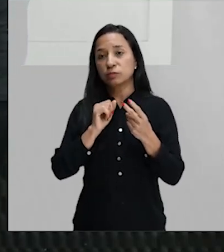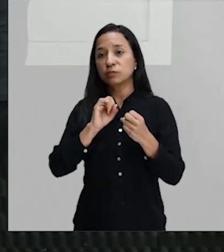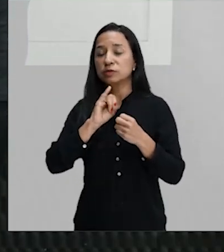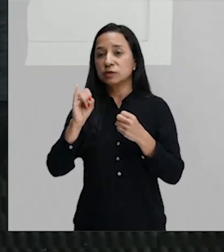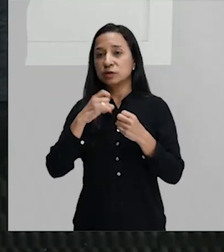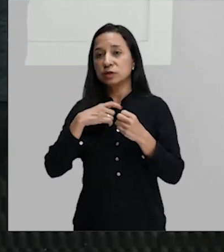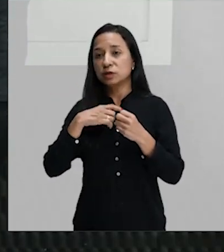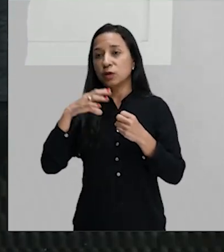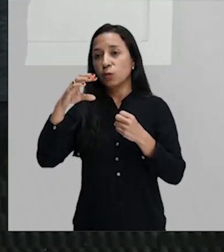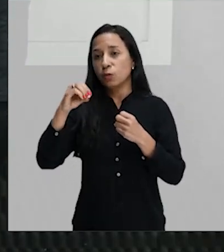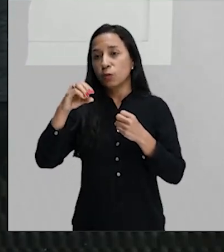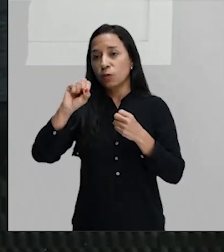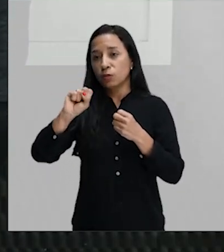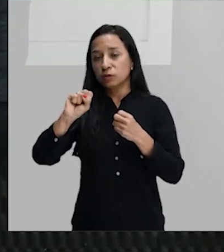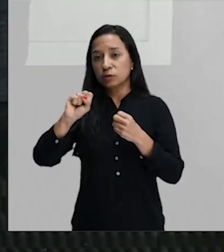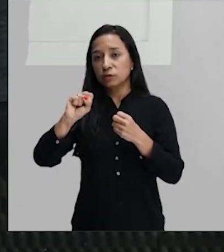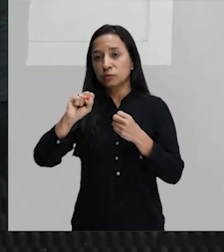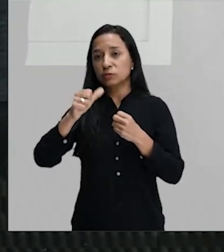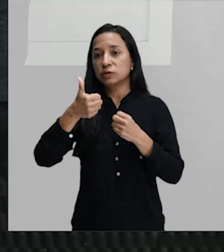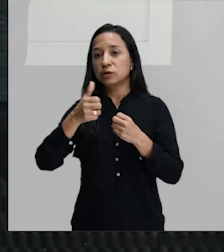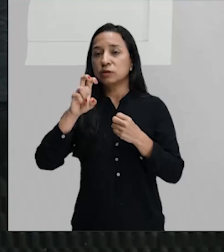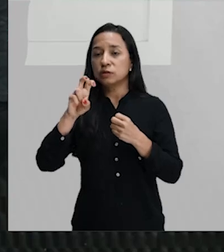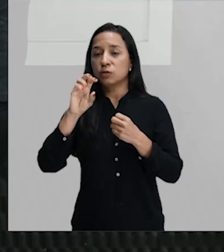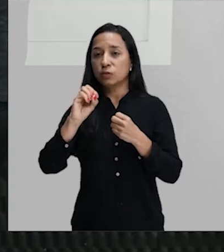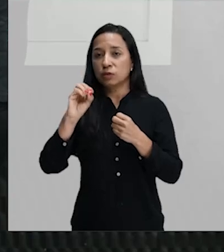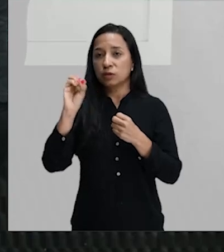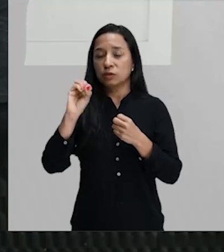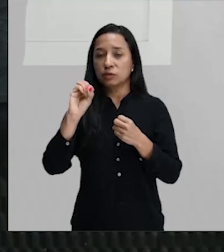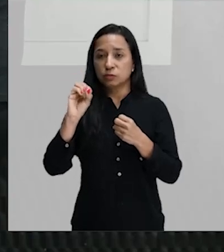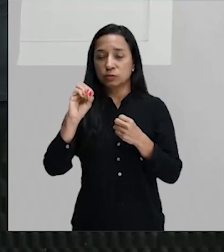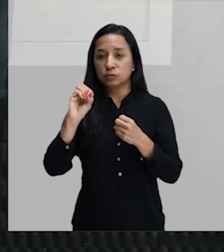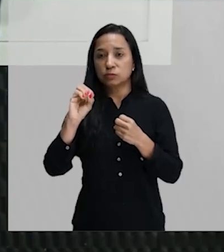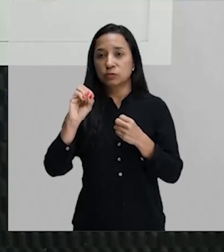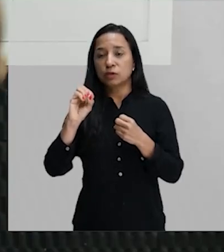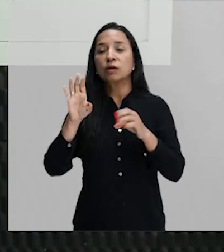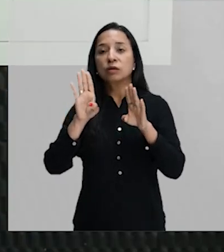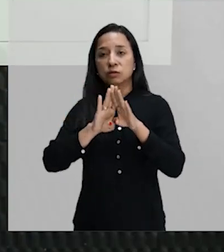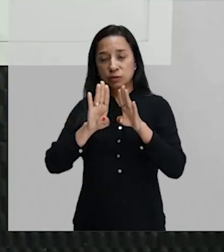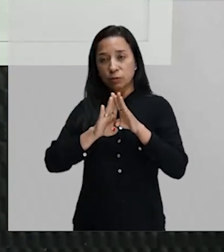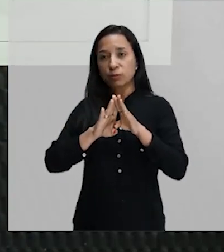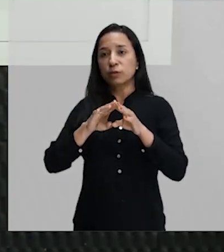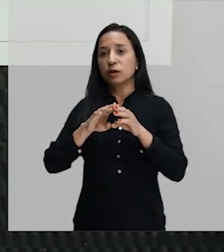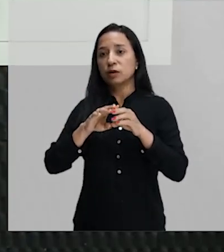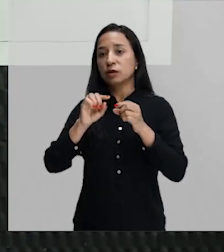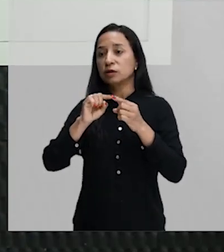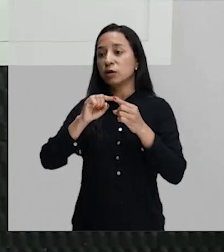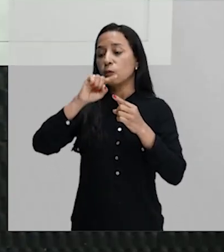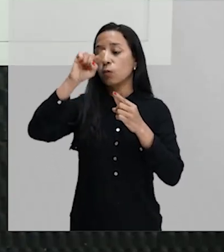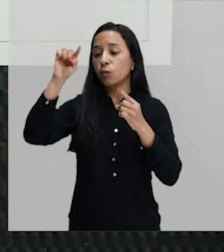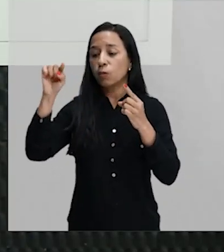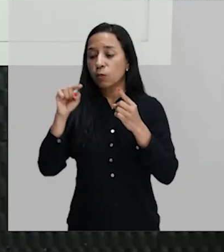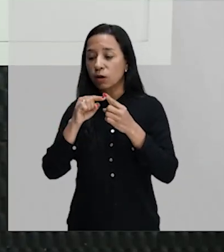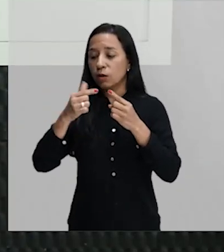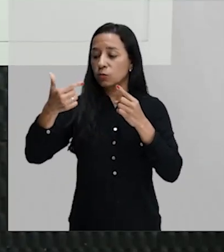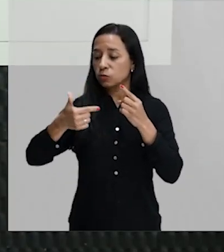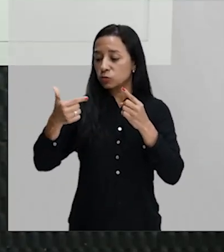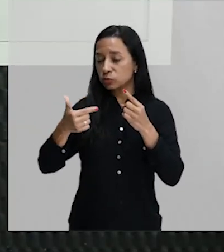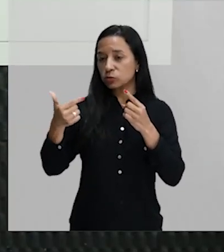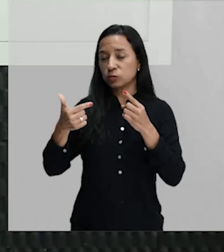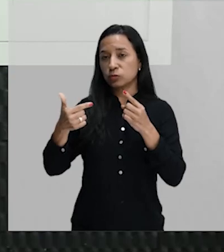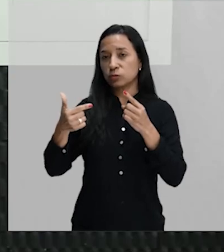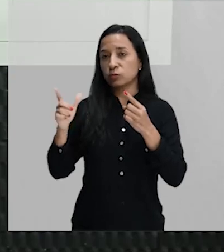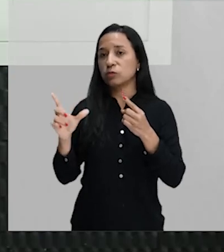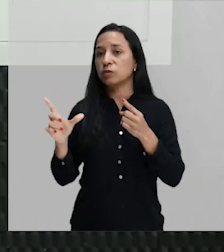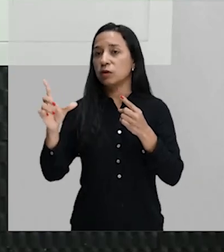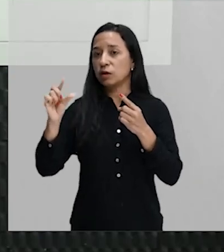cosseno de 150 graus, também é um arco que está no segundo quadrante. Então, vou